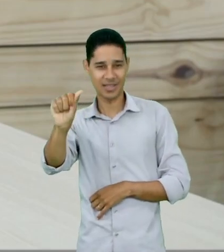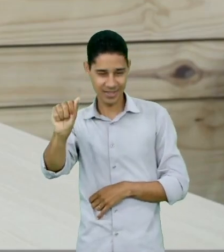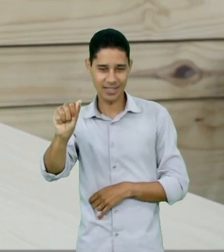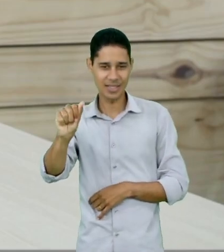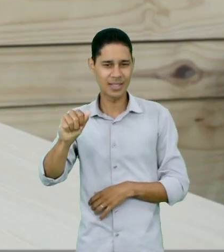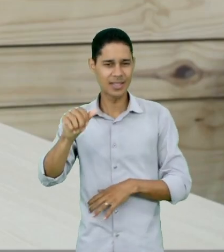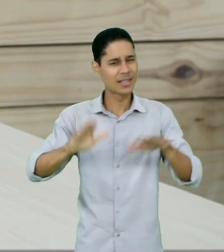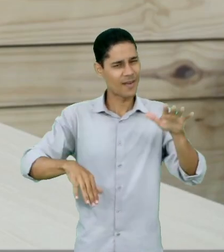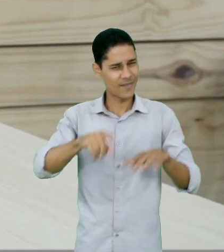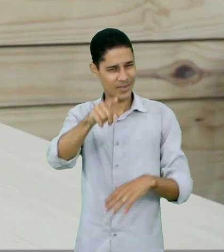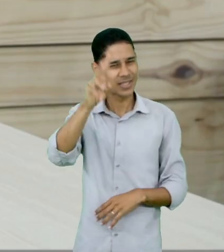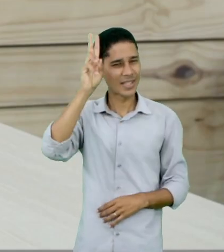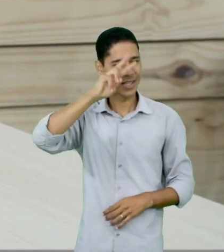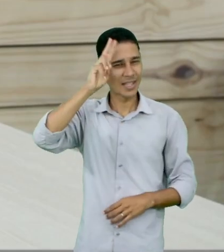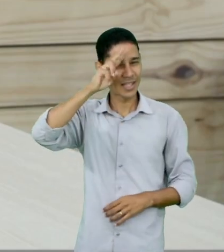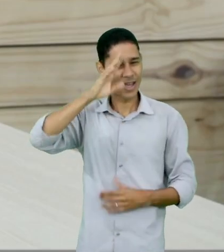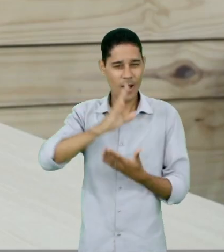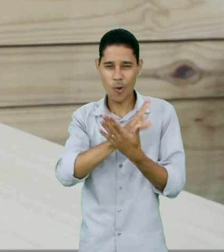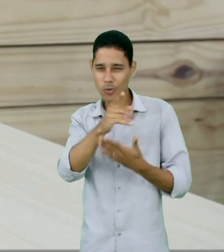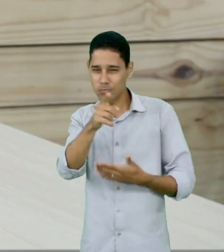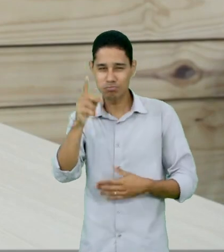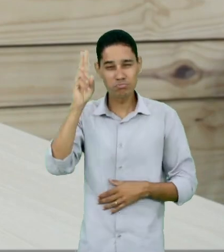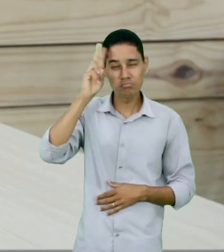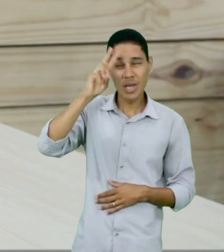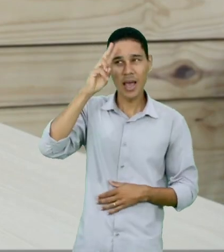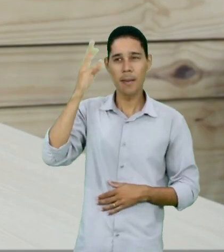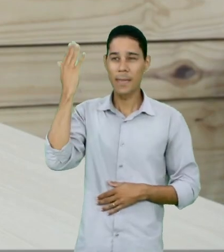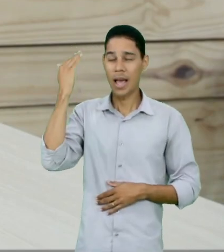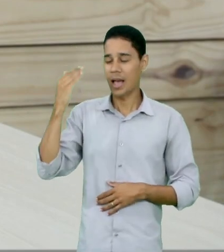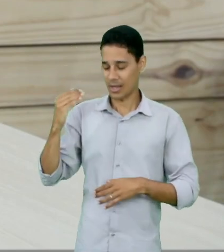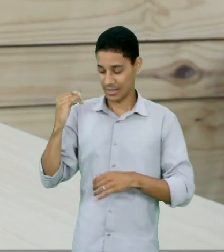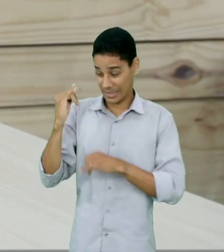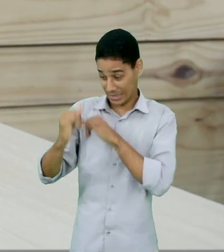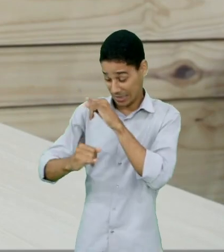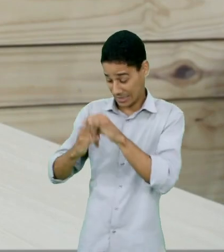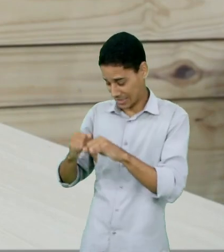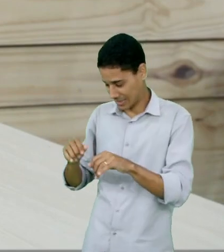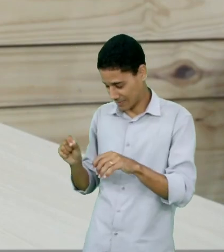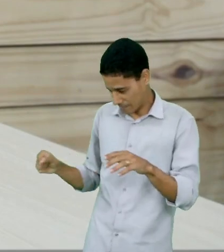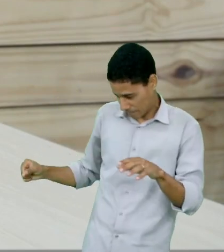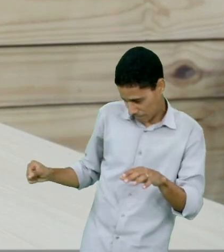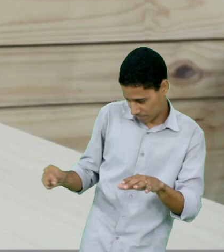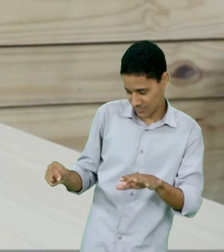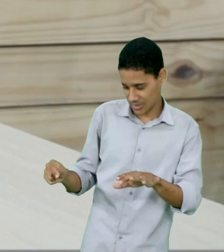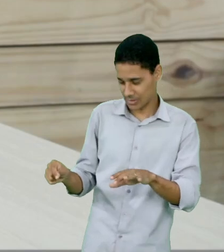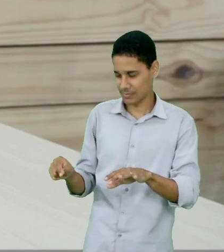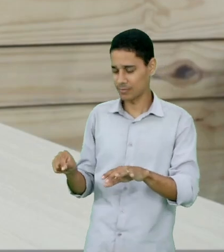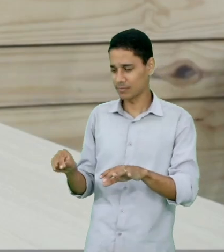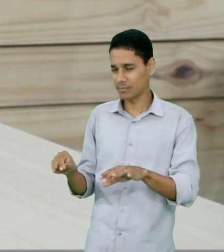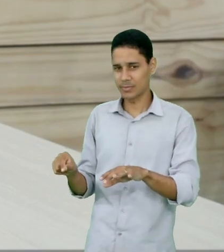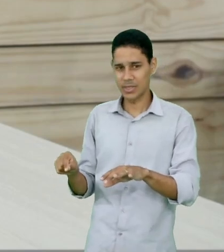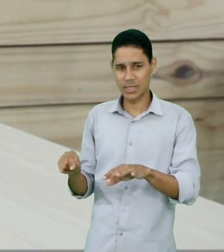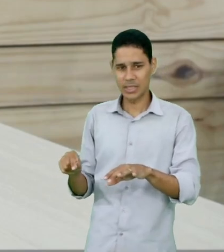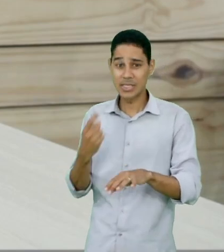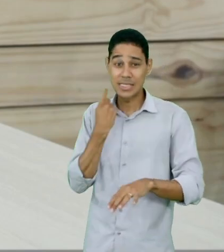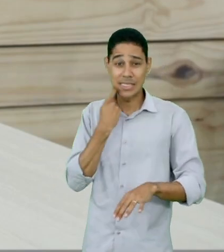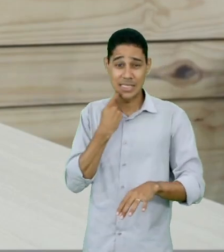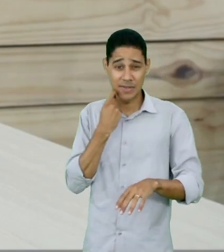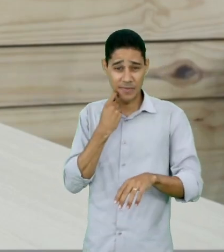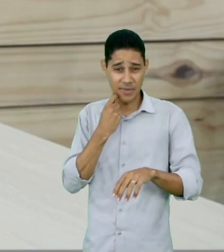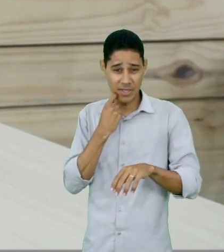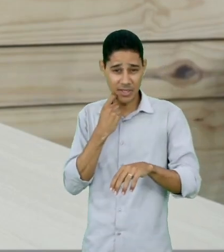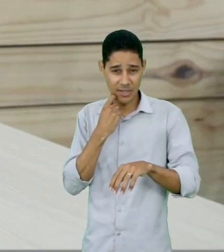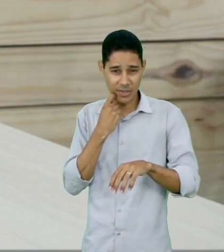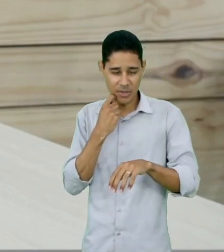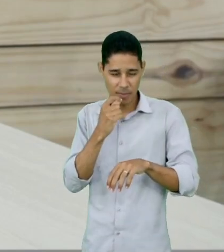lembrem que a gente conectava a internet no final da sexta-feira, né, depois ali da